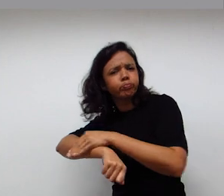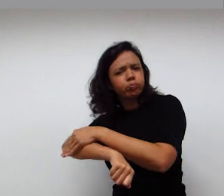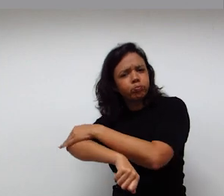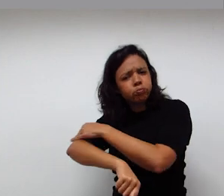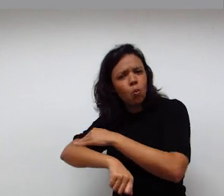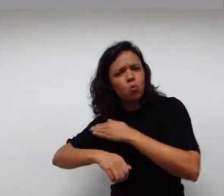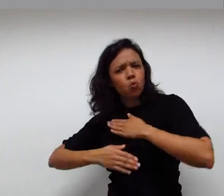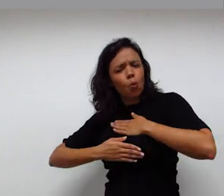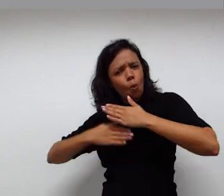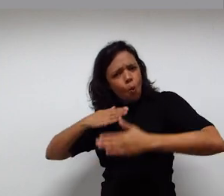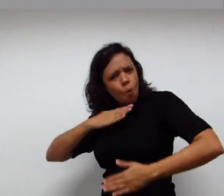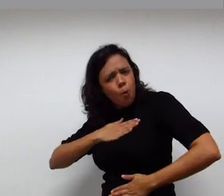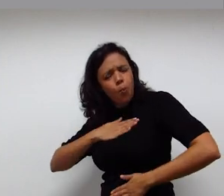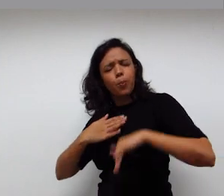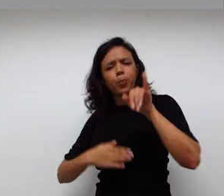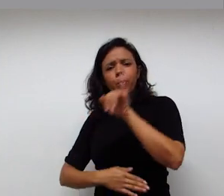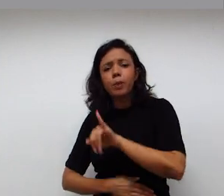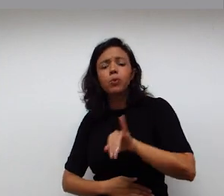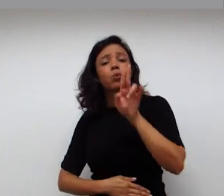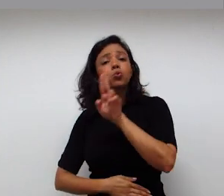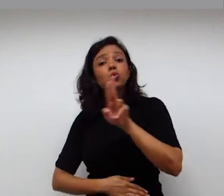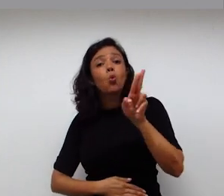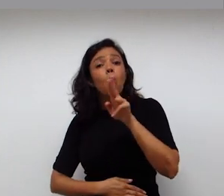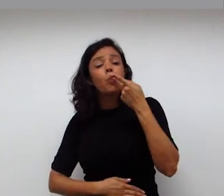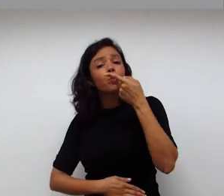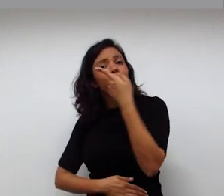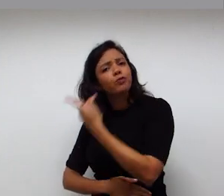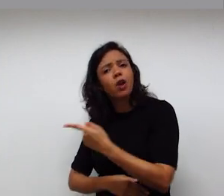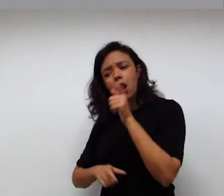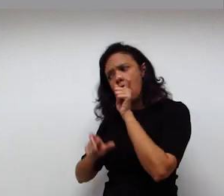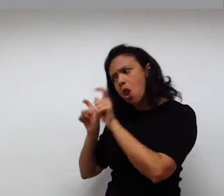corpo. É importante nomear, porque também é uma forma da